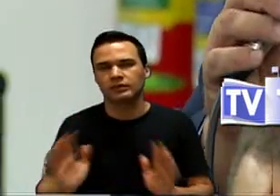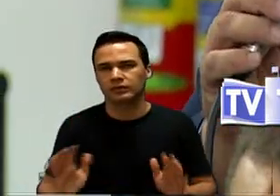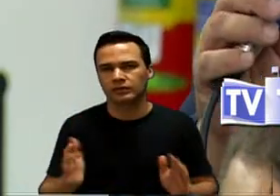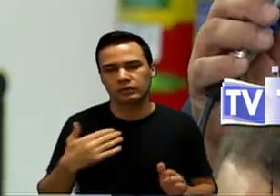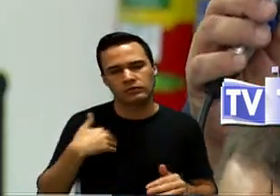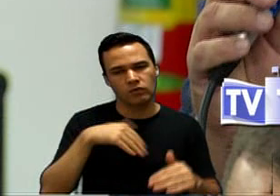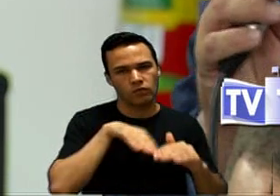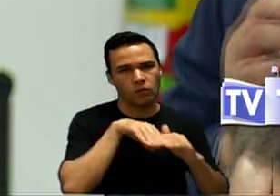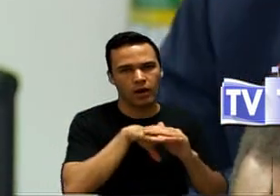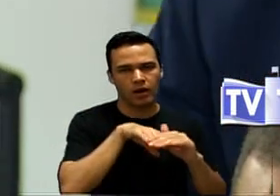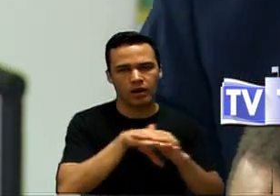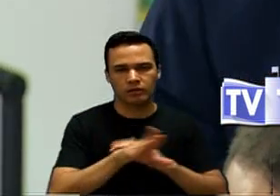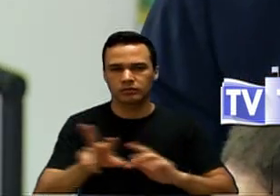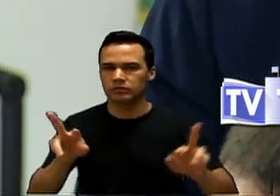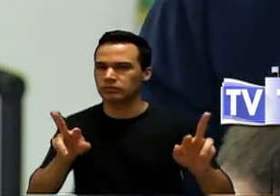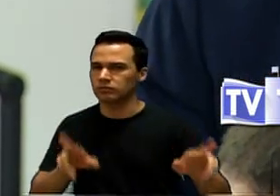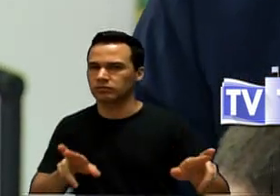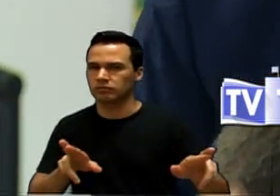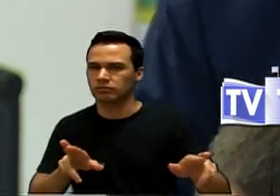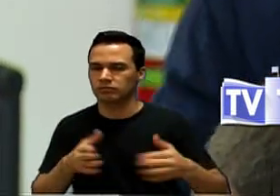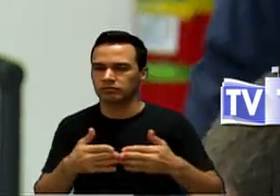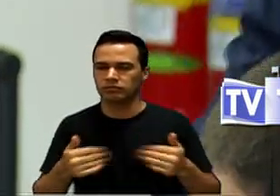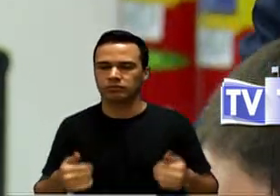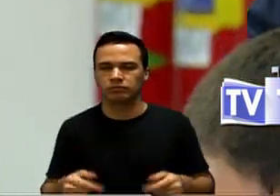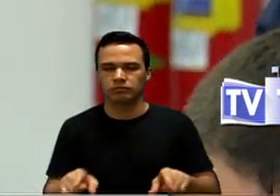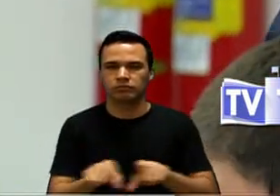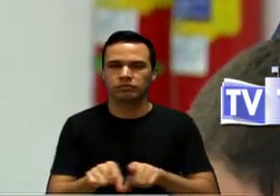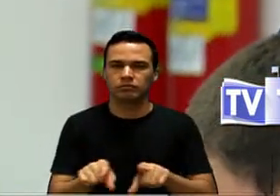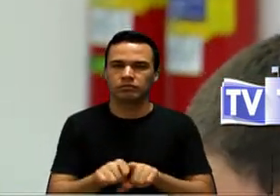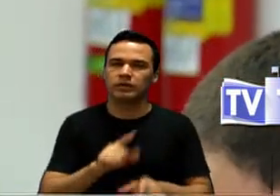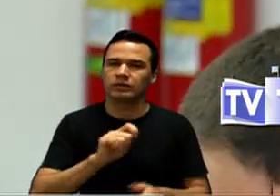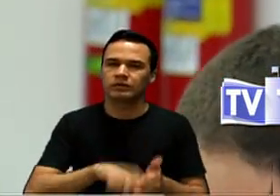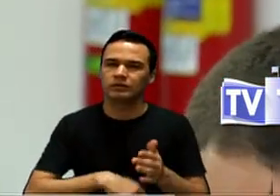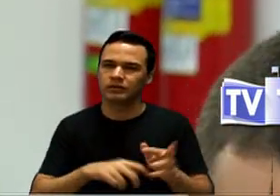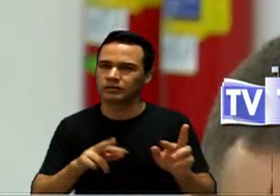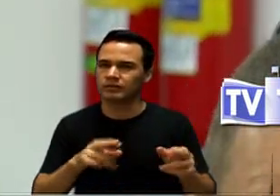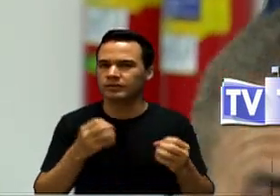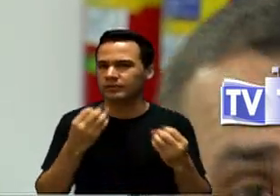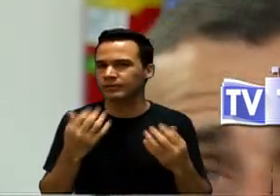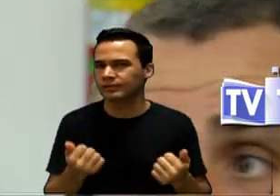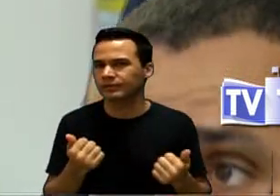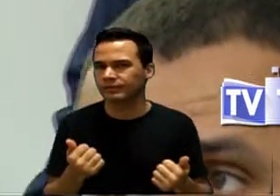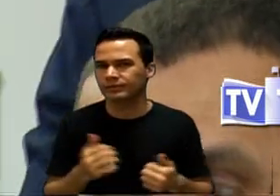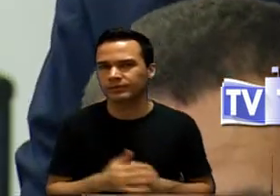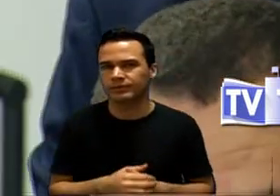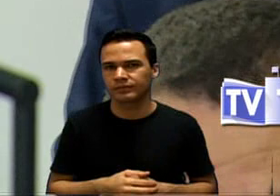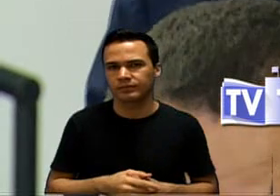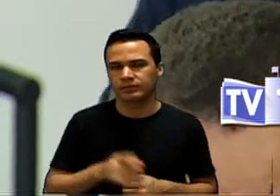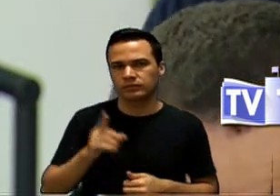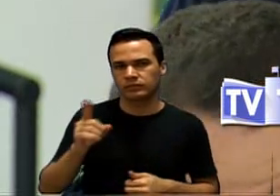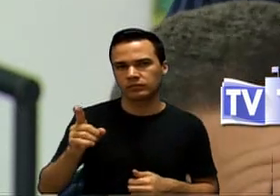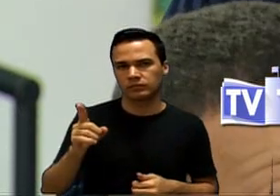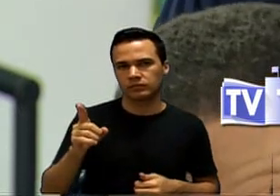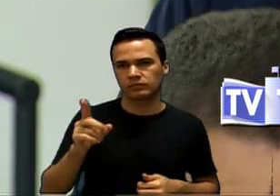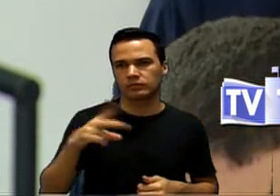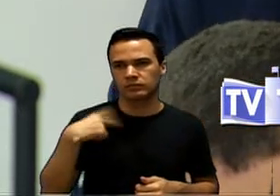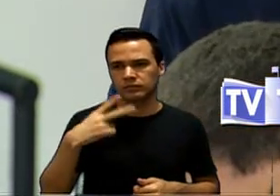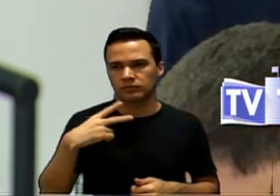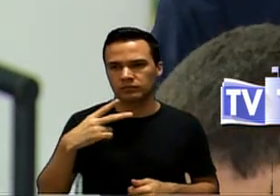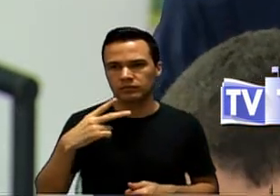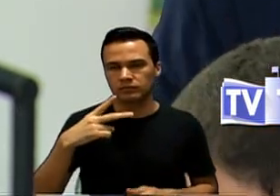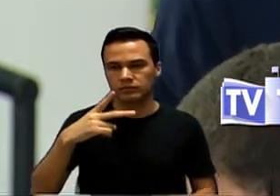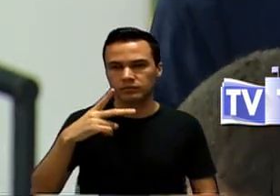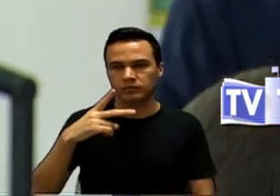eu vou arquivar então o meu pedido aqui e assino do senhor aí, tá bom? Senhor, só um minutinho, vereador